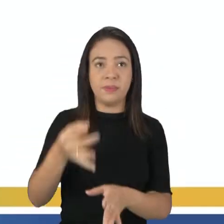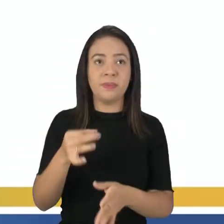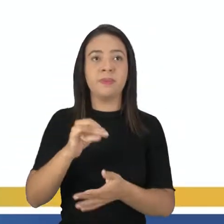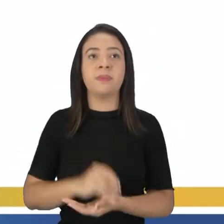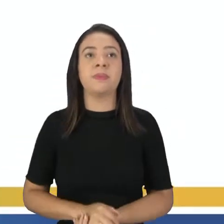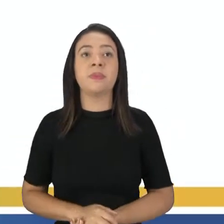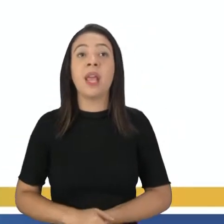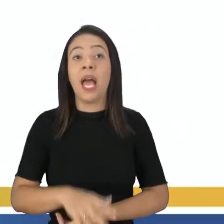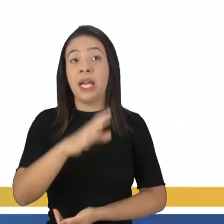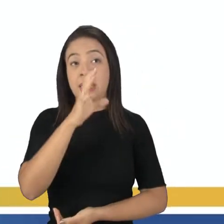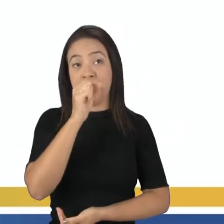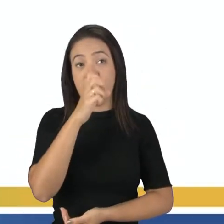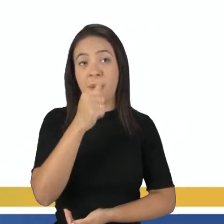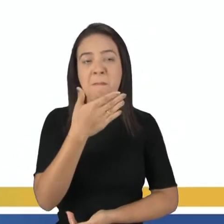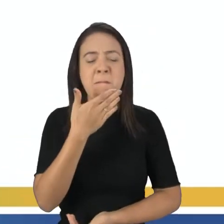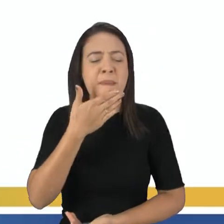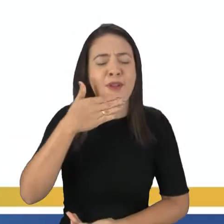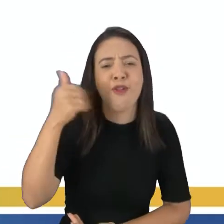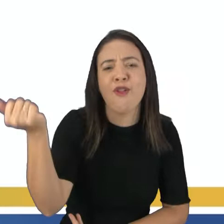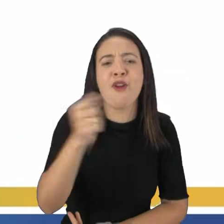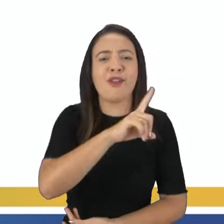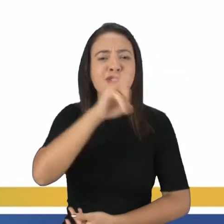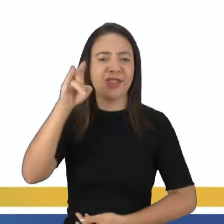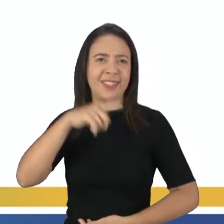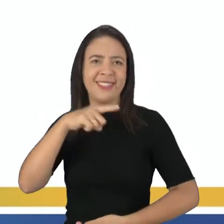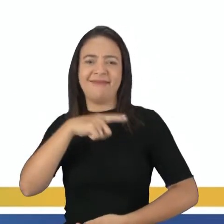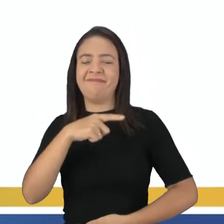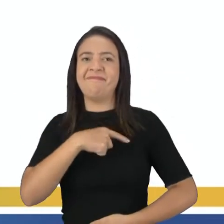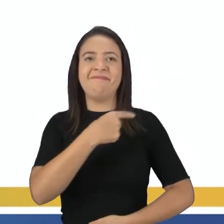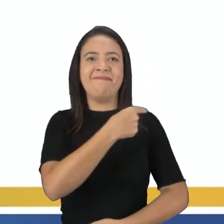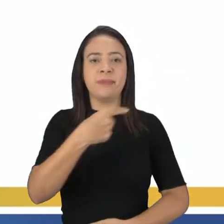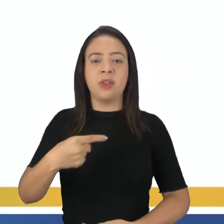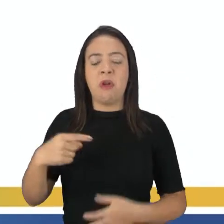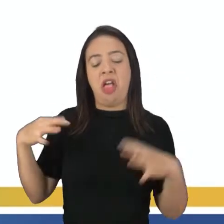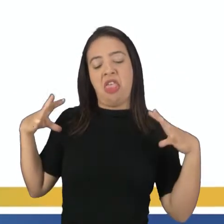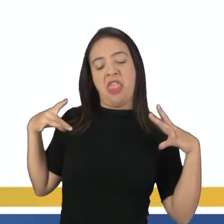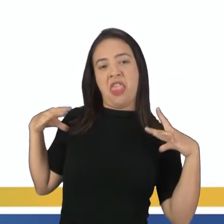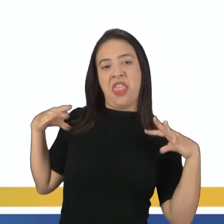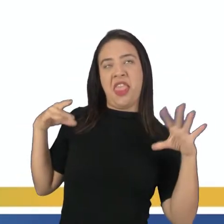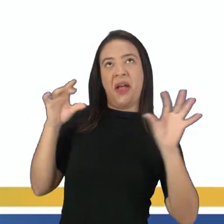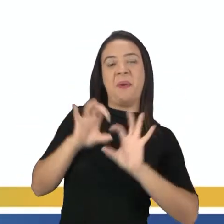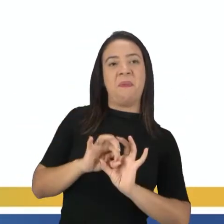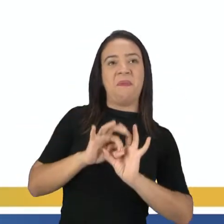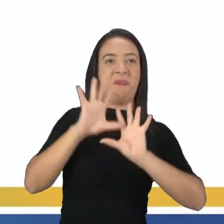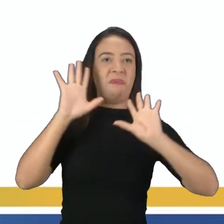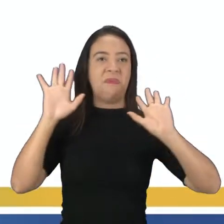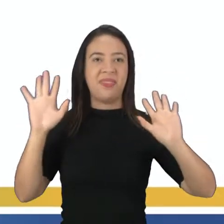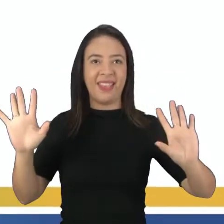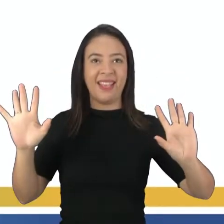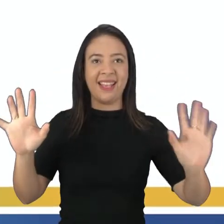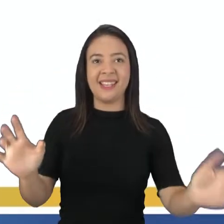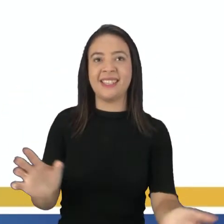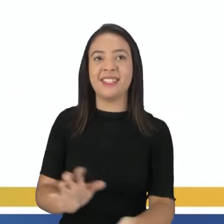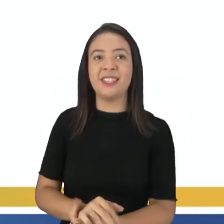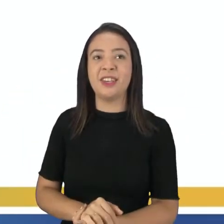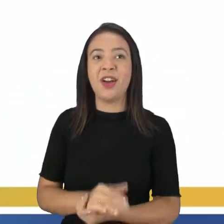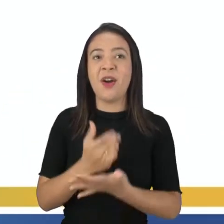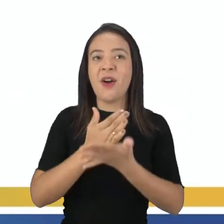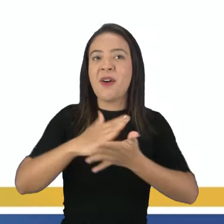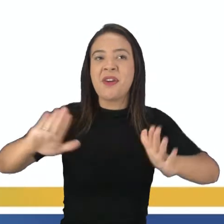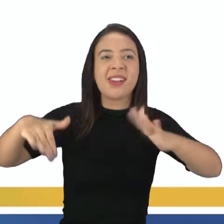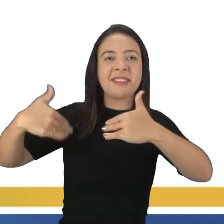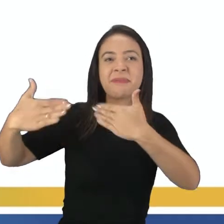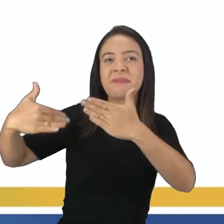lá. Sábado é o melhor dia da semana. Nenhuma obrigação, liberdade total. O dia se